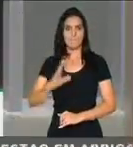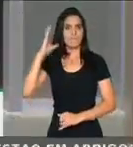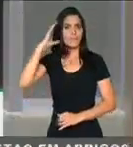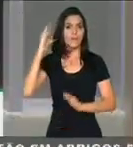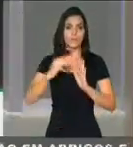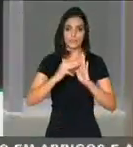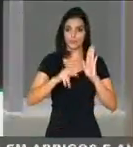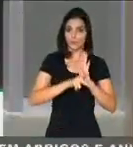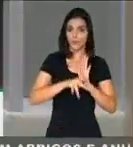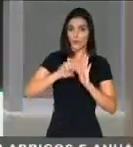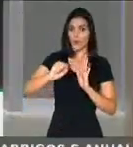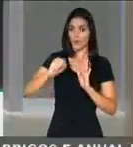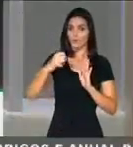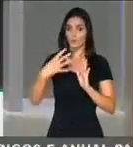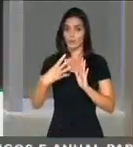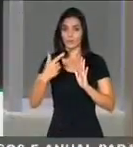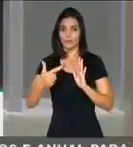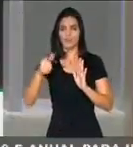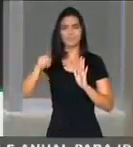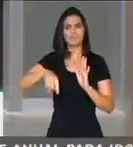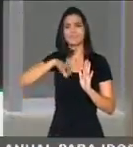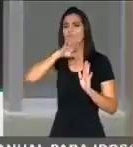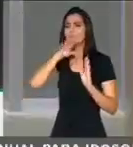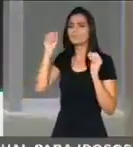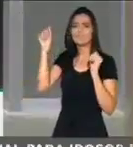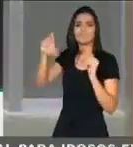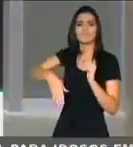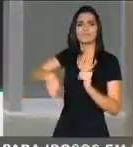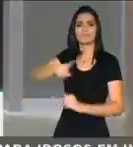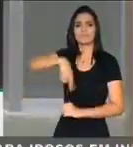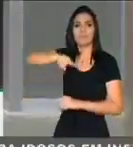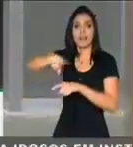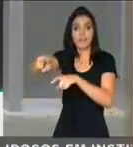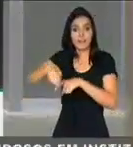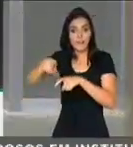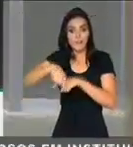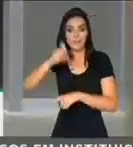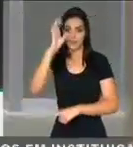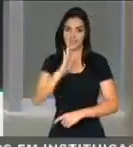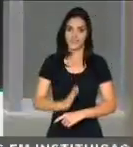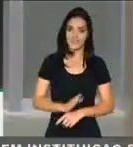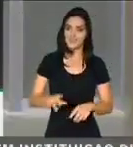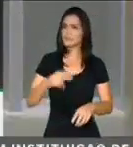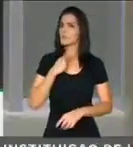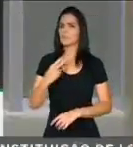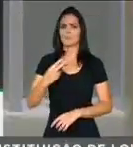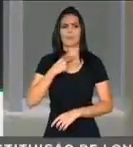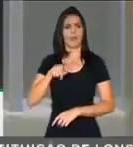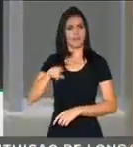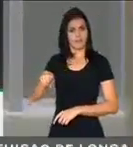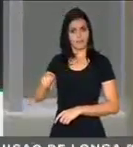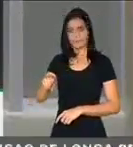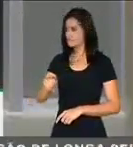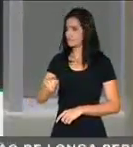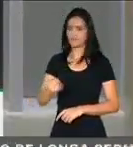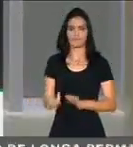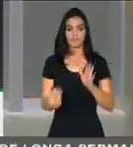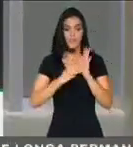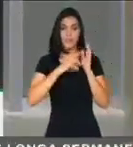provisória 842 é um desastre para a pequena agricultura do Brasil. Não pode ser desse jeito. Eu fiz uma